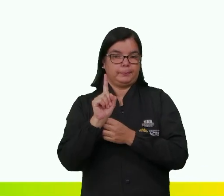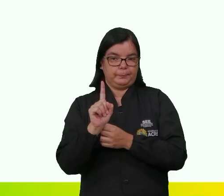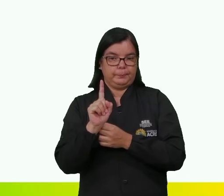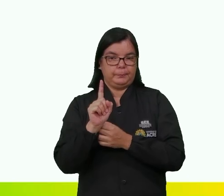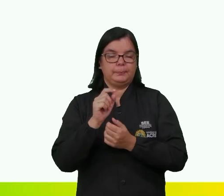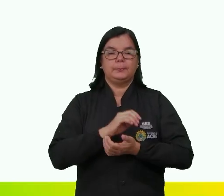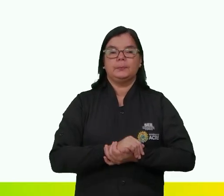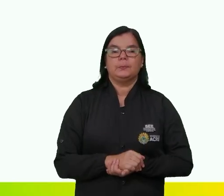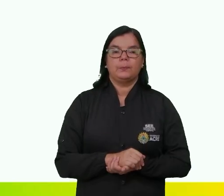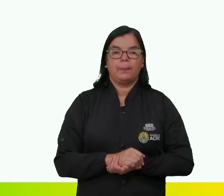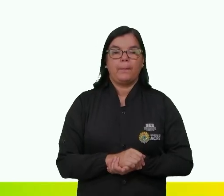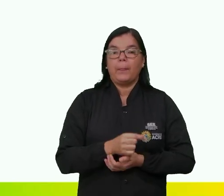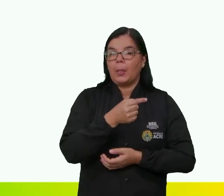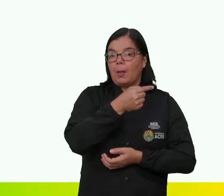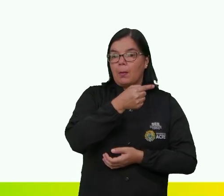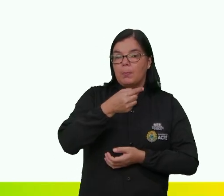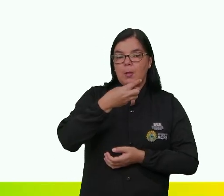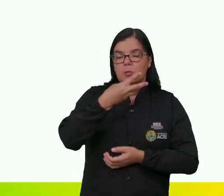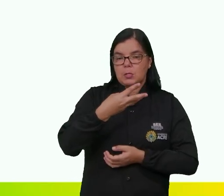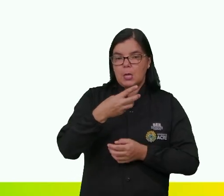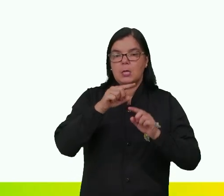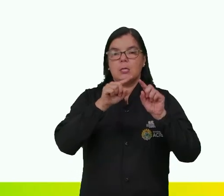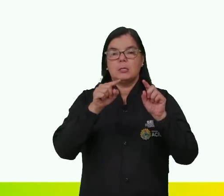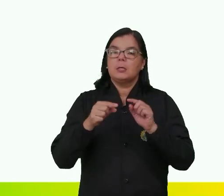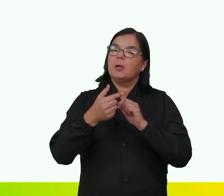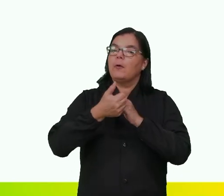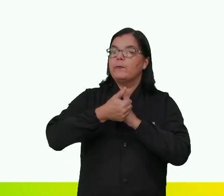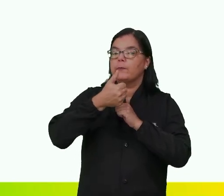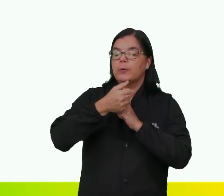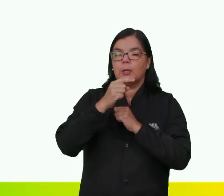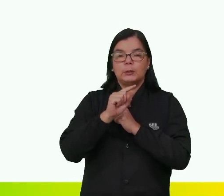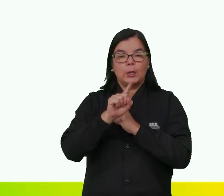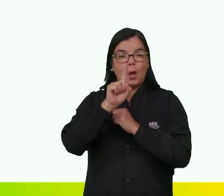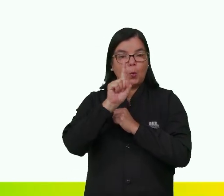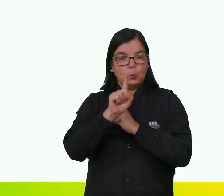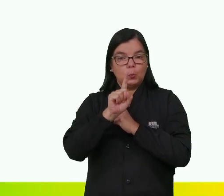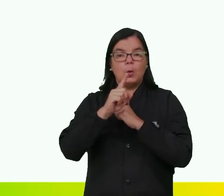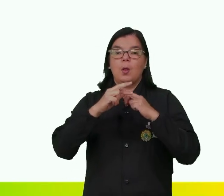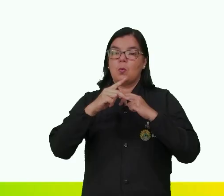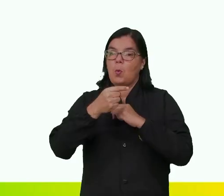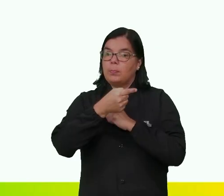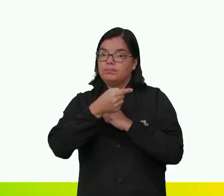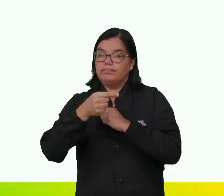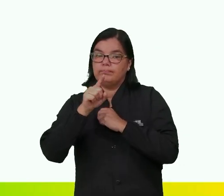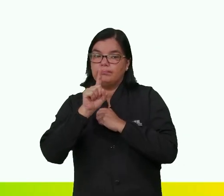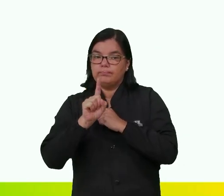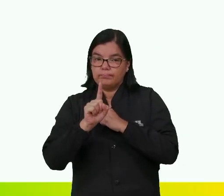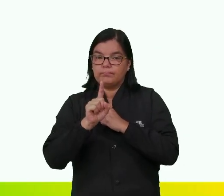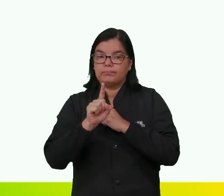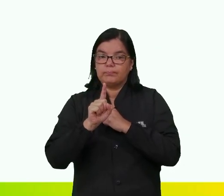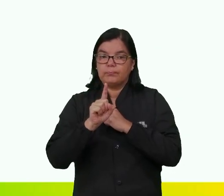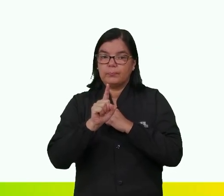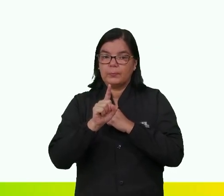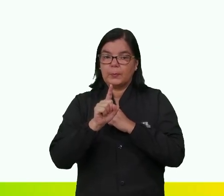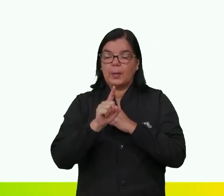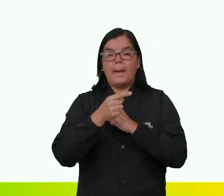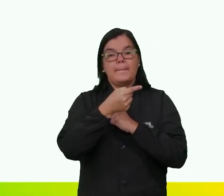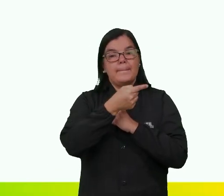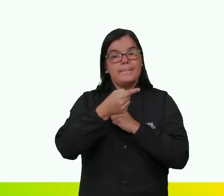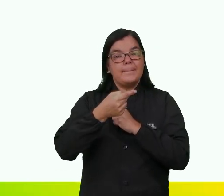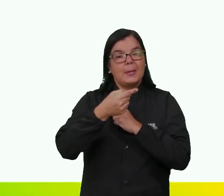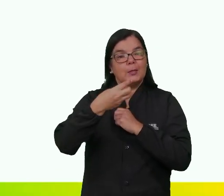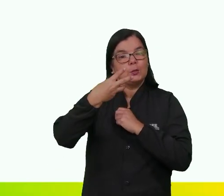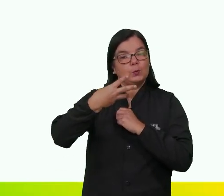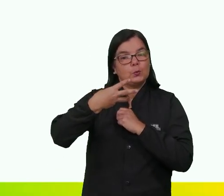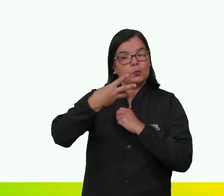1. Menos 3 elevado a 1. Então, vocês vão me desculpar, isso aqui não é menos 1, é menos 3,